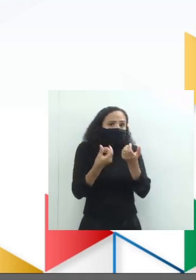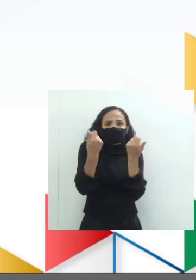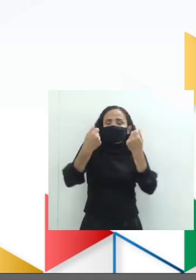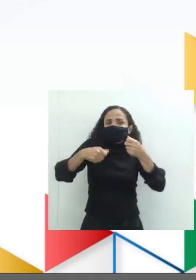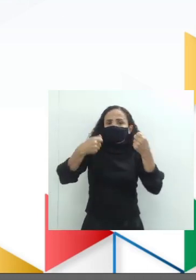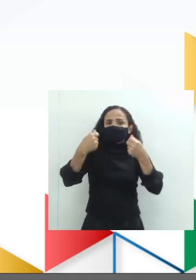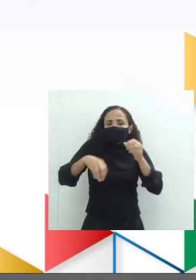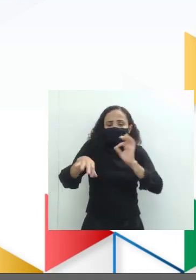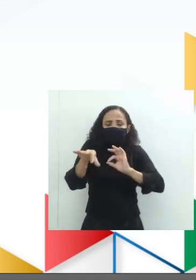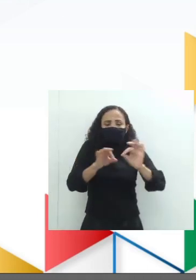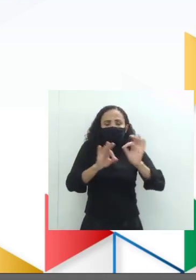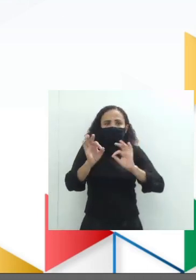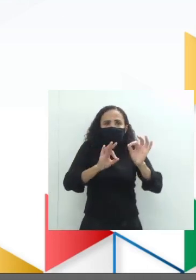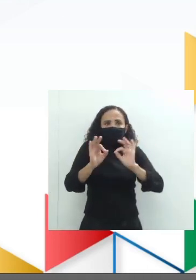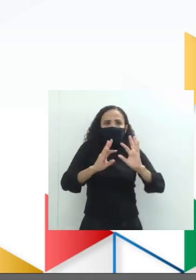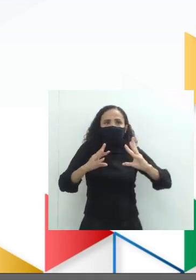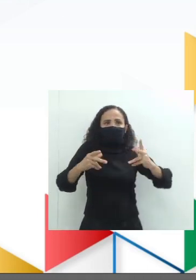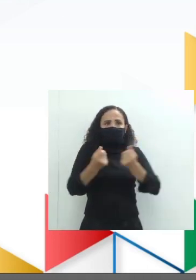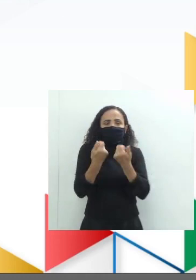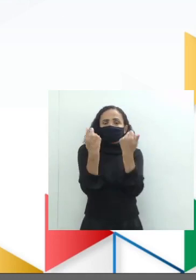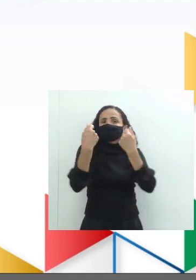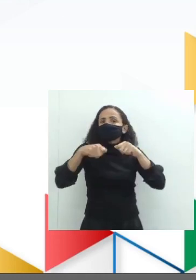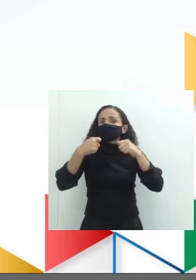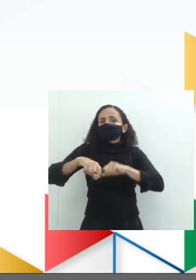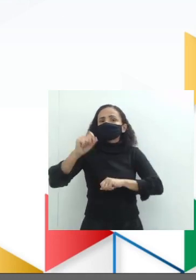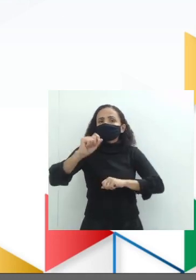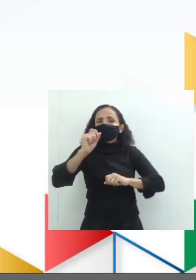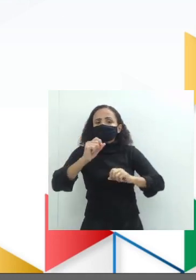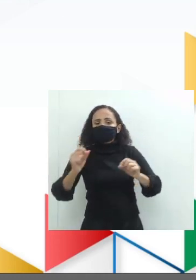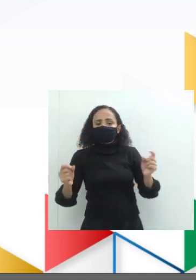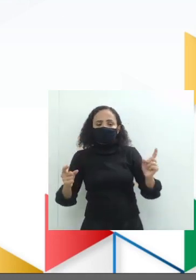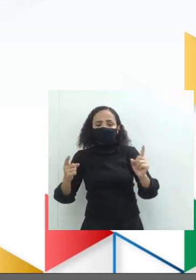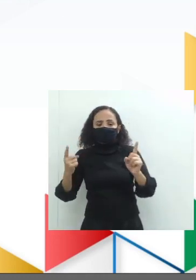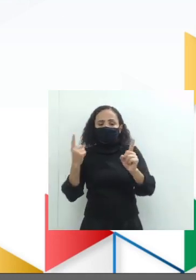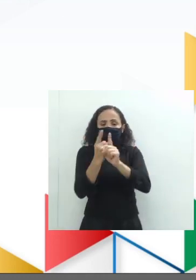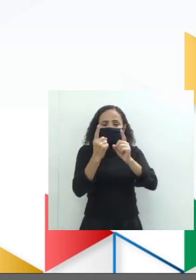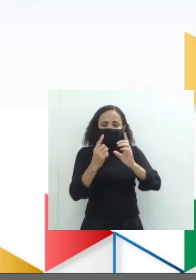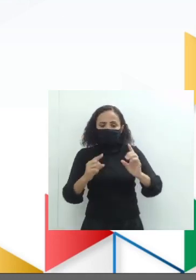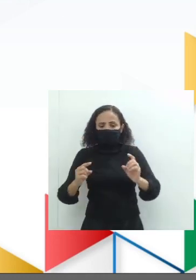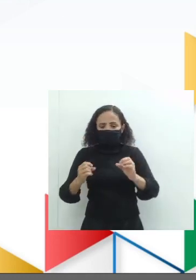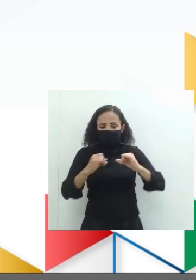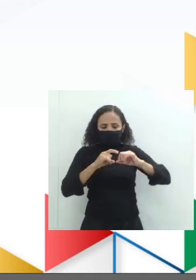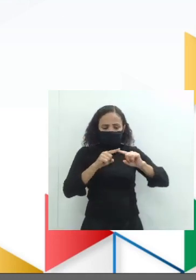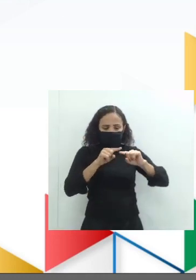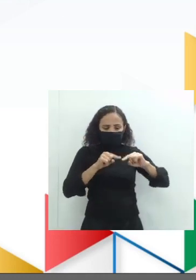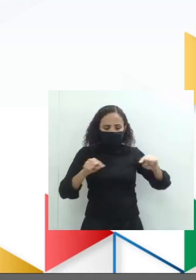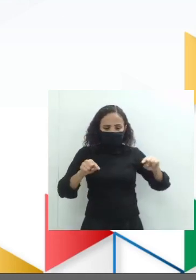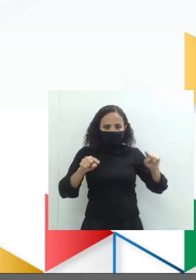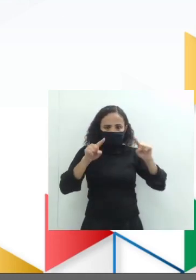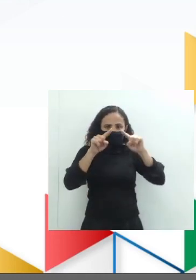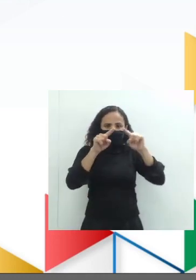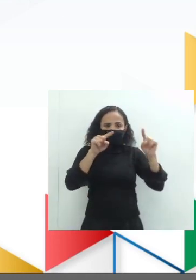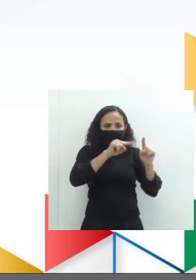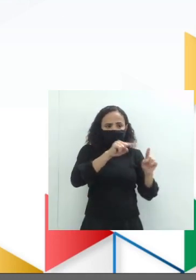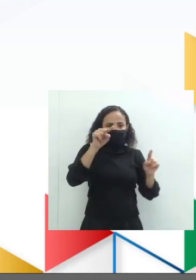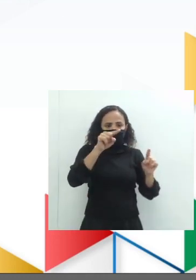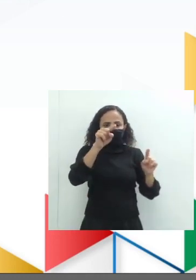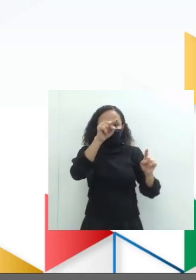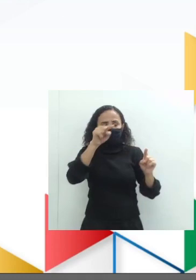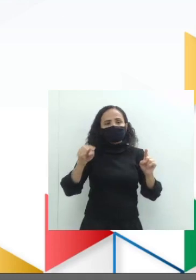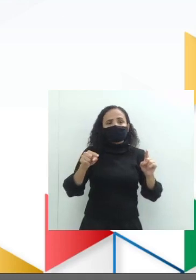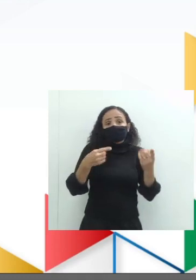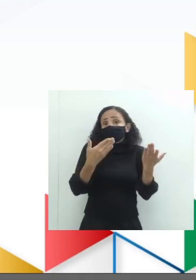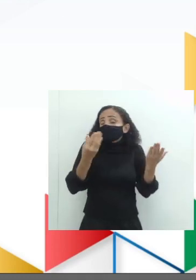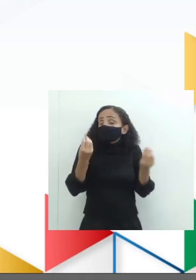aí, para ser um polígono, ele precisa se encontrar, essas duas semi-retas e precisavam se encontrar. Como elas não